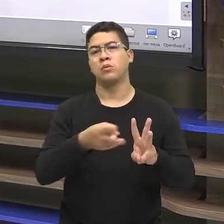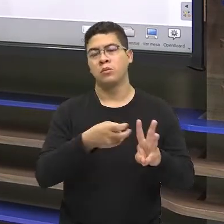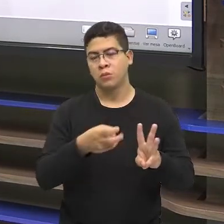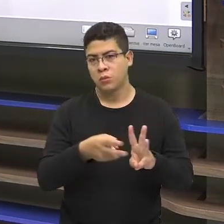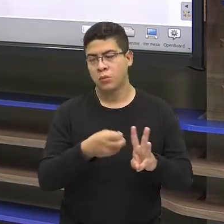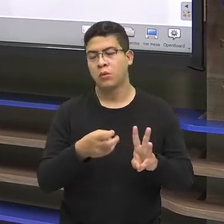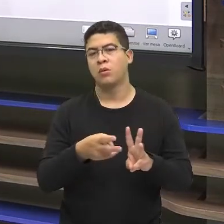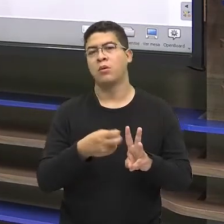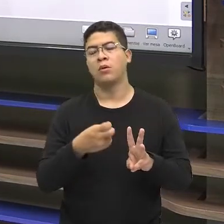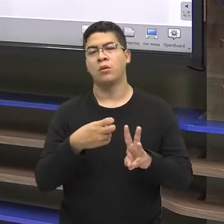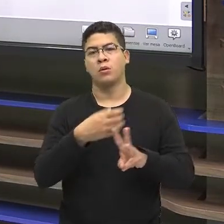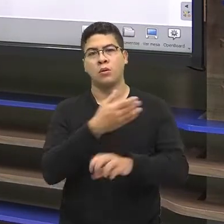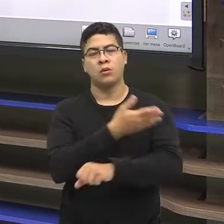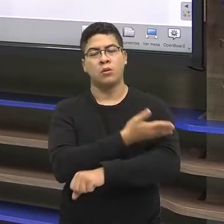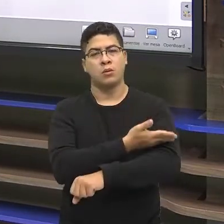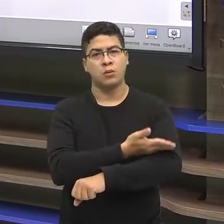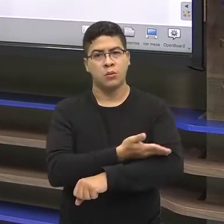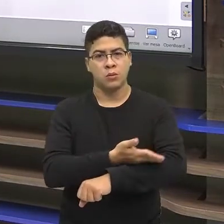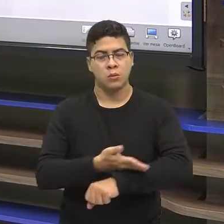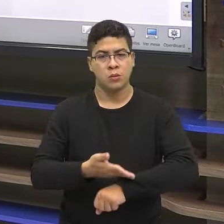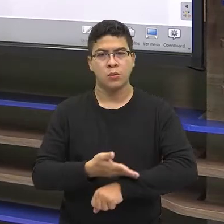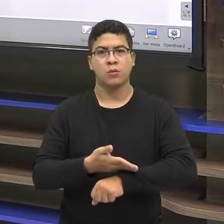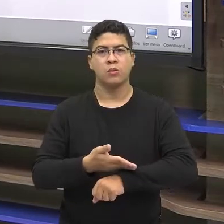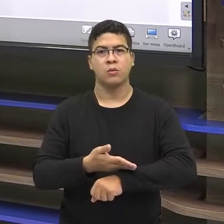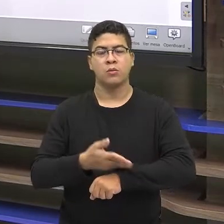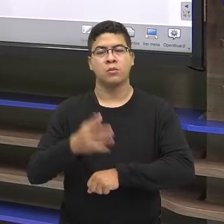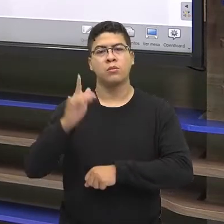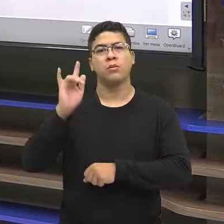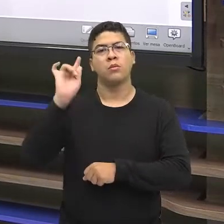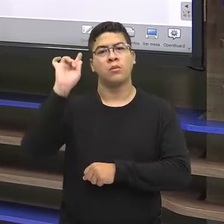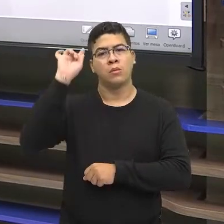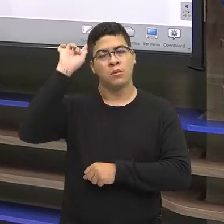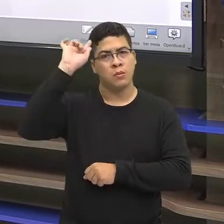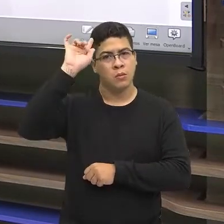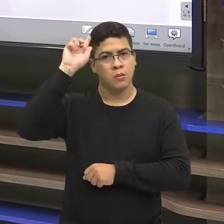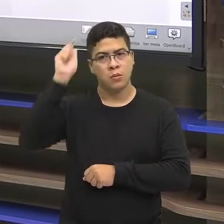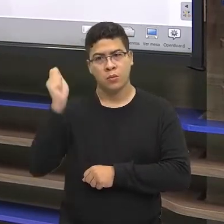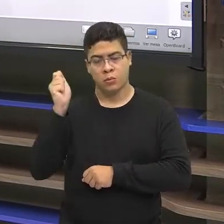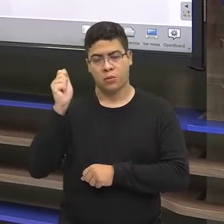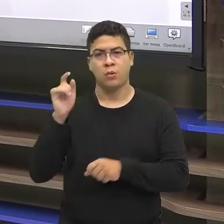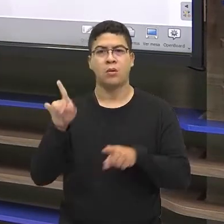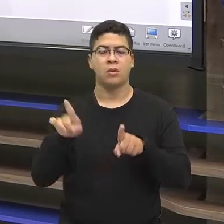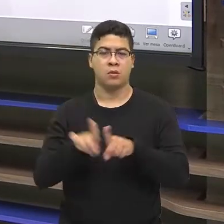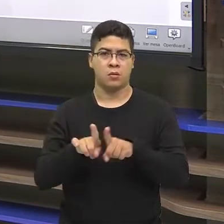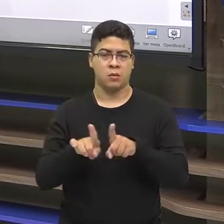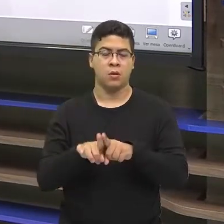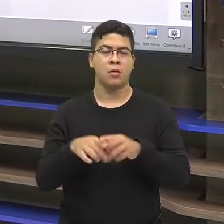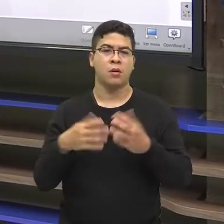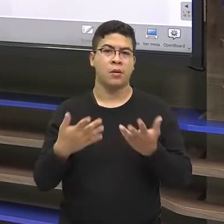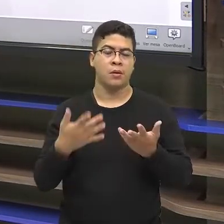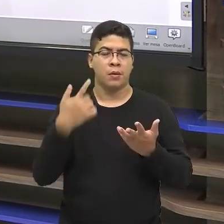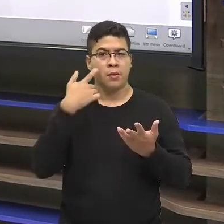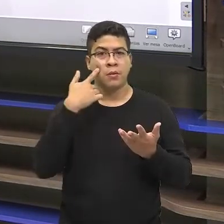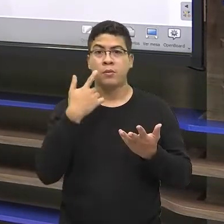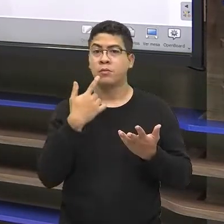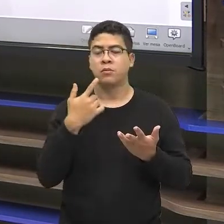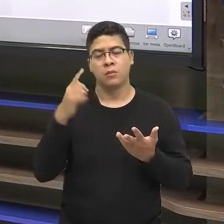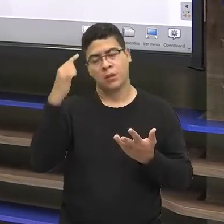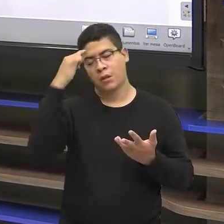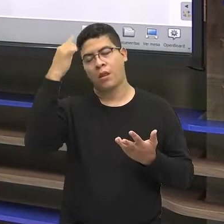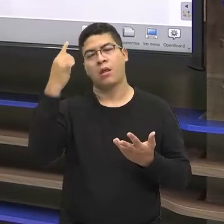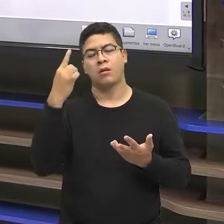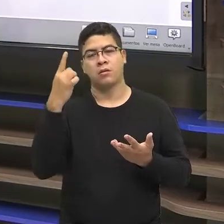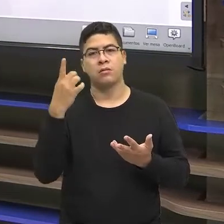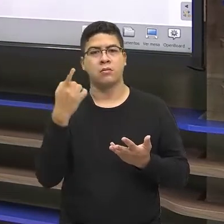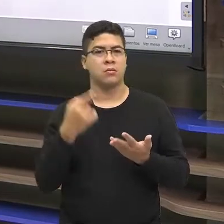branco e o negro, não é isso? Então, por isso que ele vai trazer essa ideia. Aí uma hora ele está